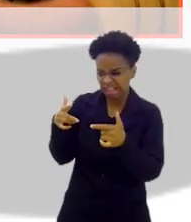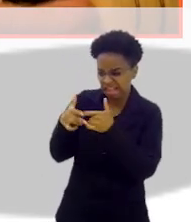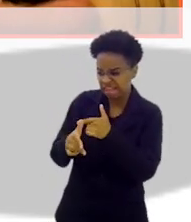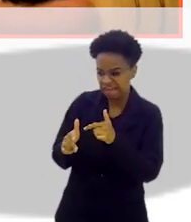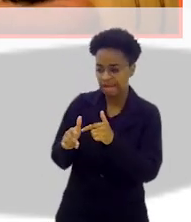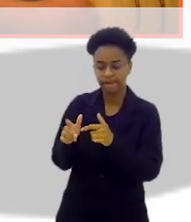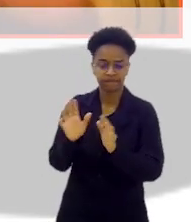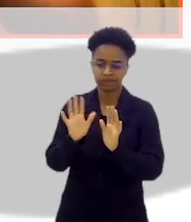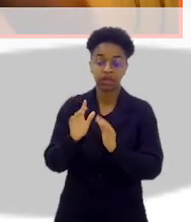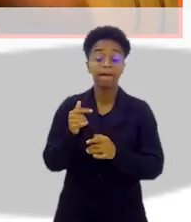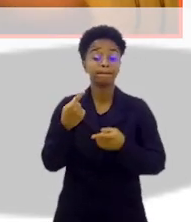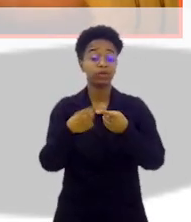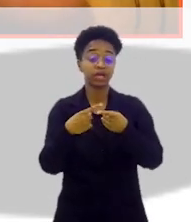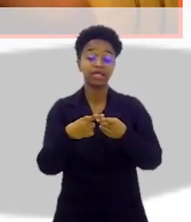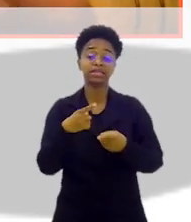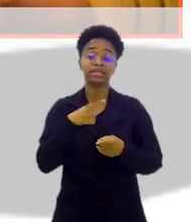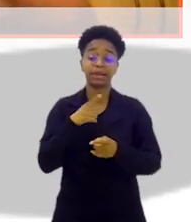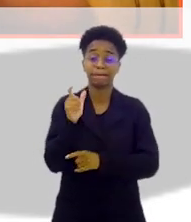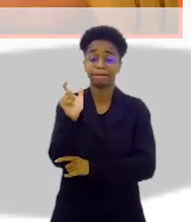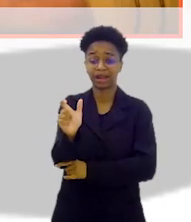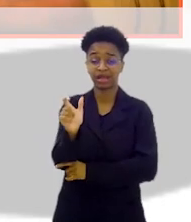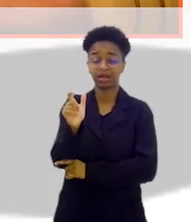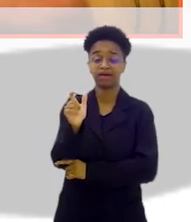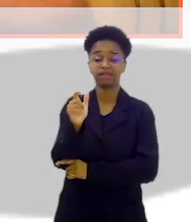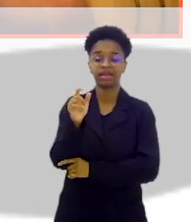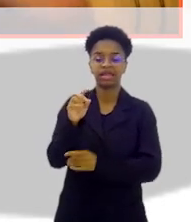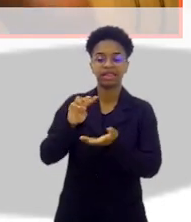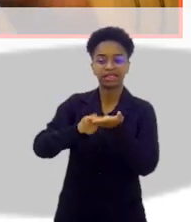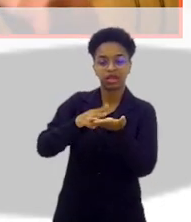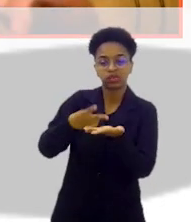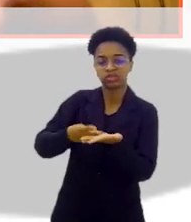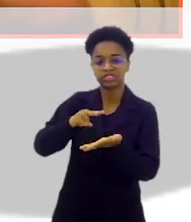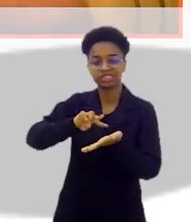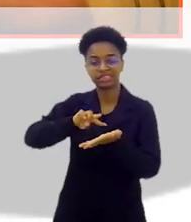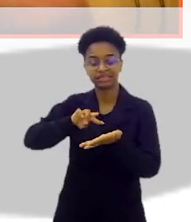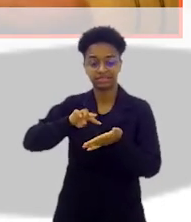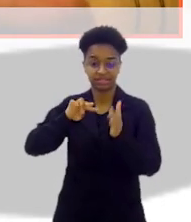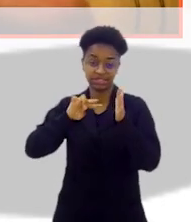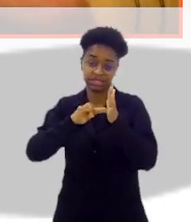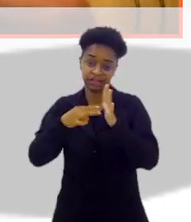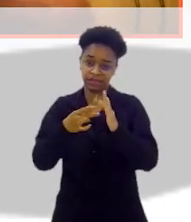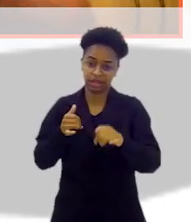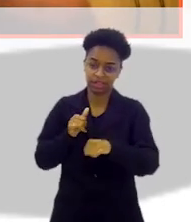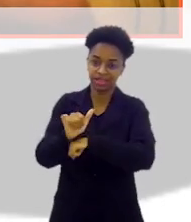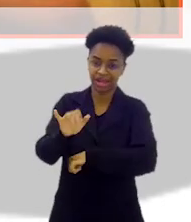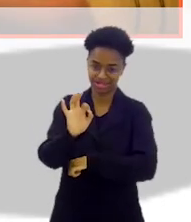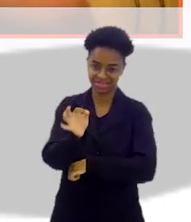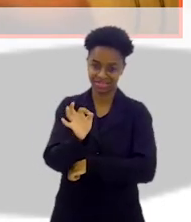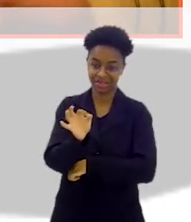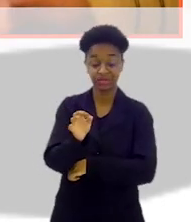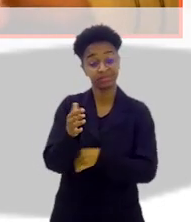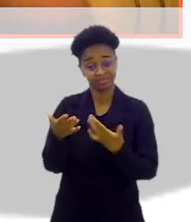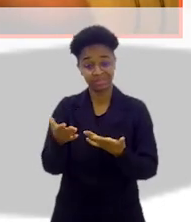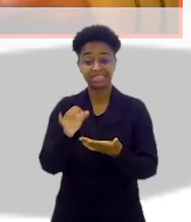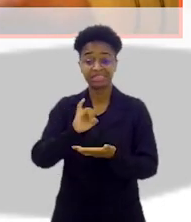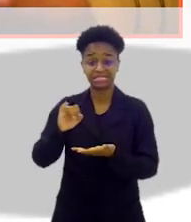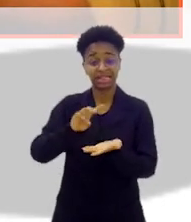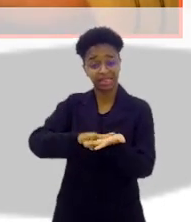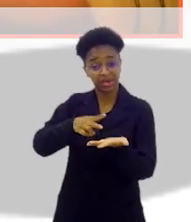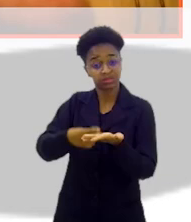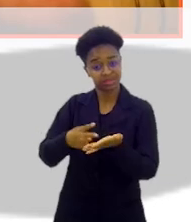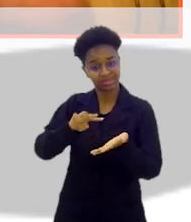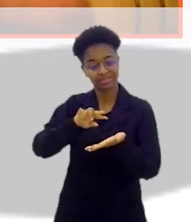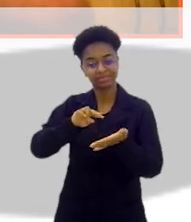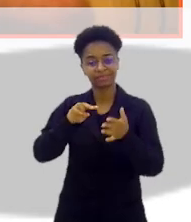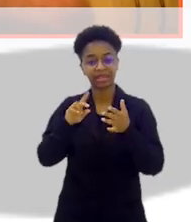do não, tradutor. porque tem a máxima tradutore, traitore, né, do italiano, que diz que traduziu,